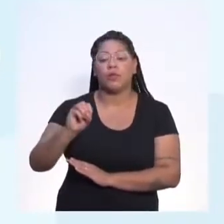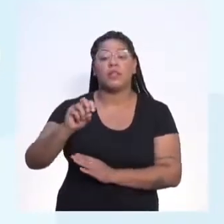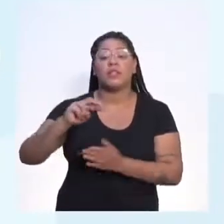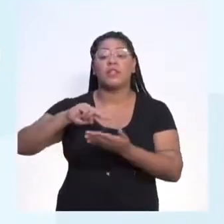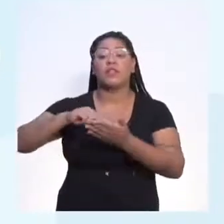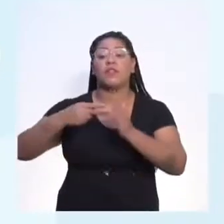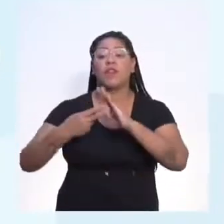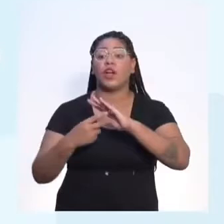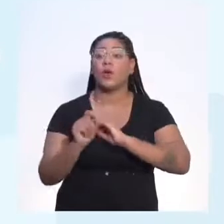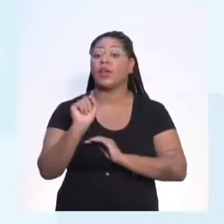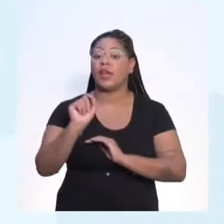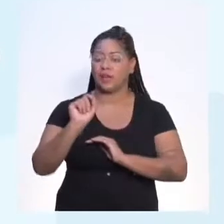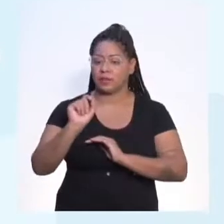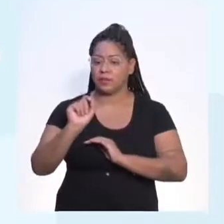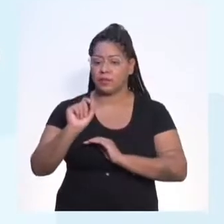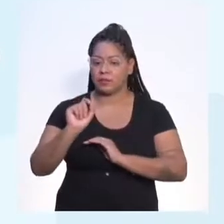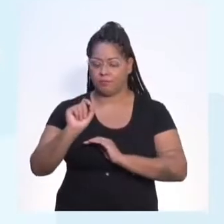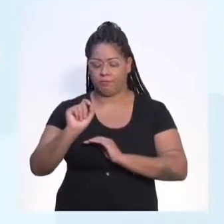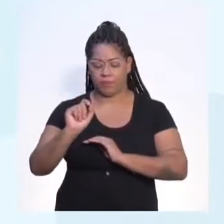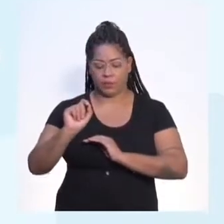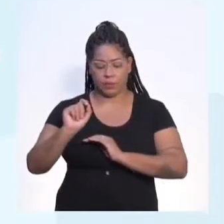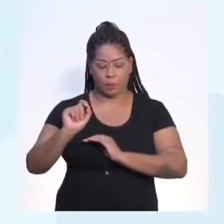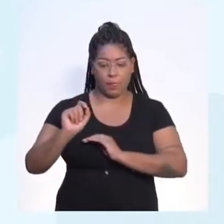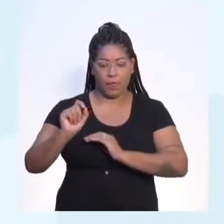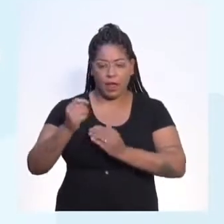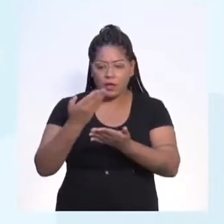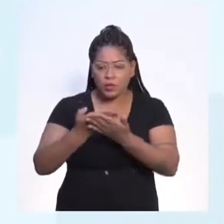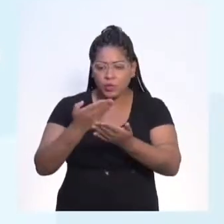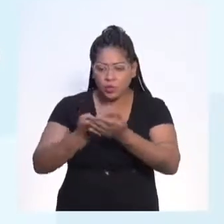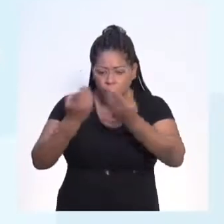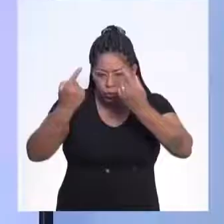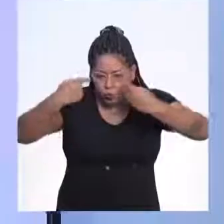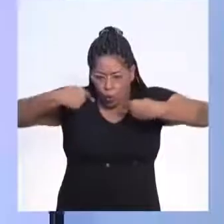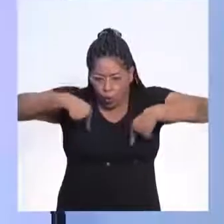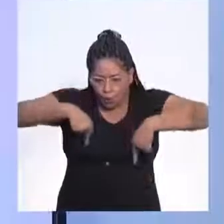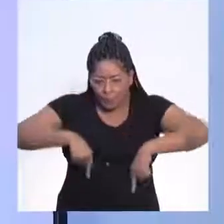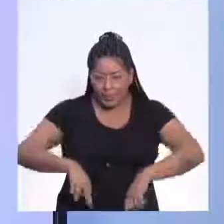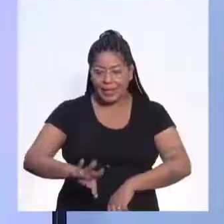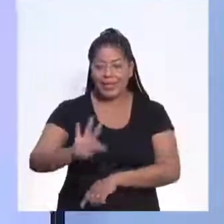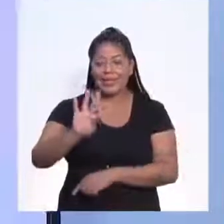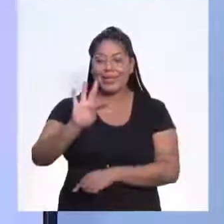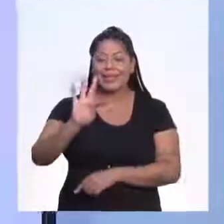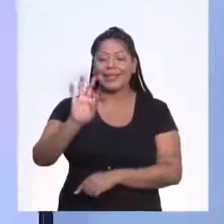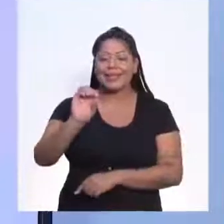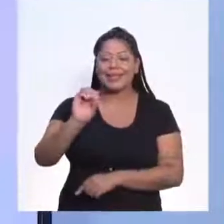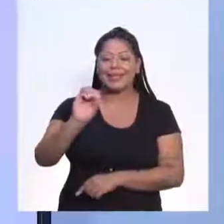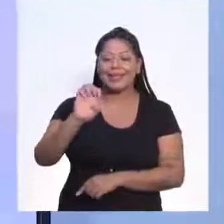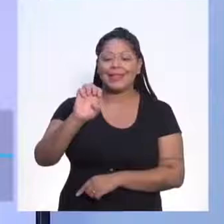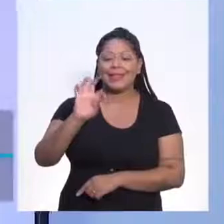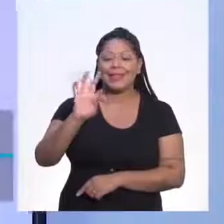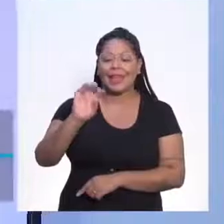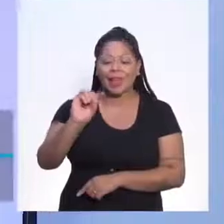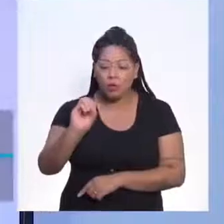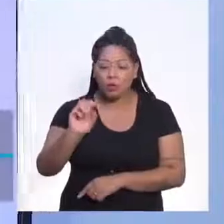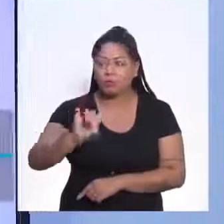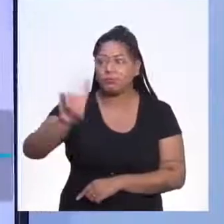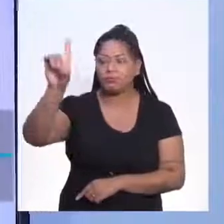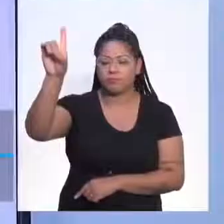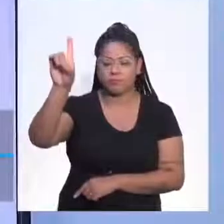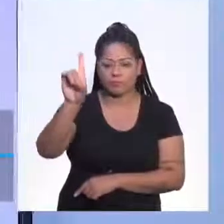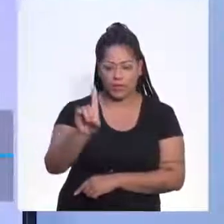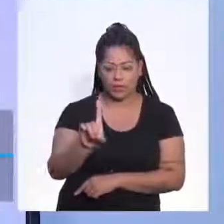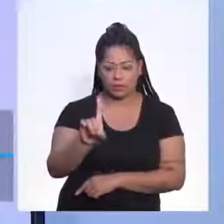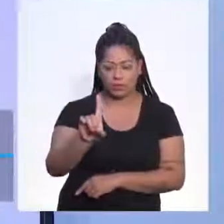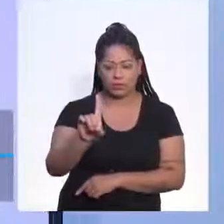lá, tel é Deus, antropo, homem. Então, esses dois termos eles serão utilizados muito